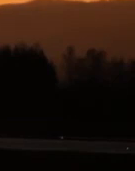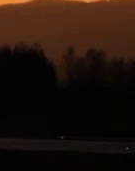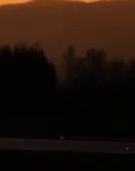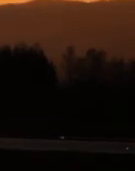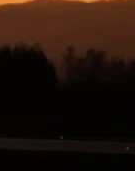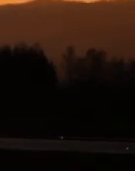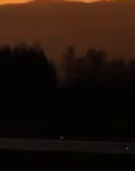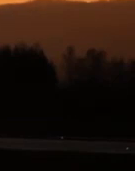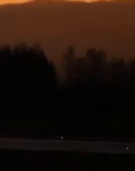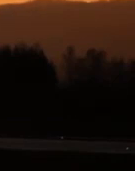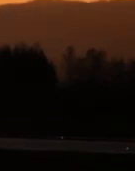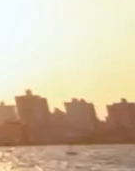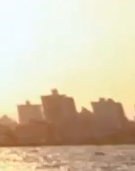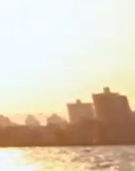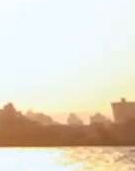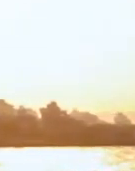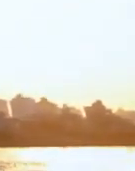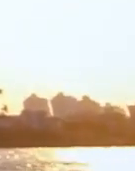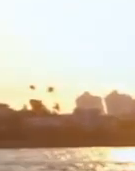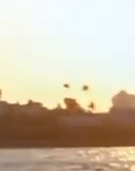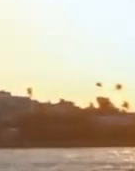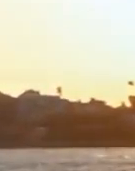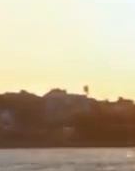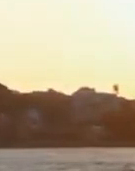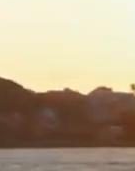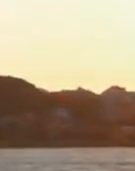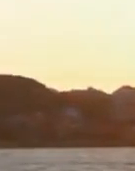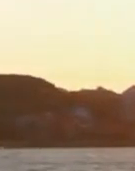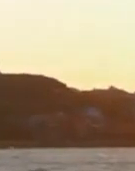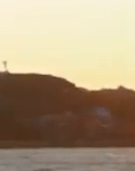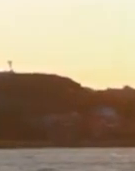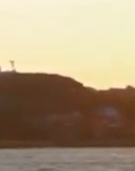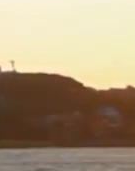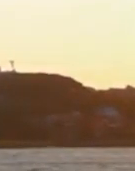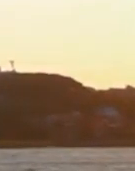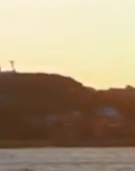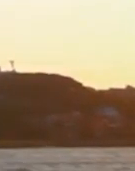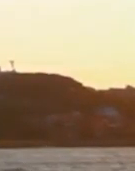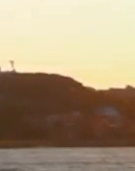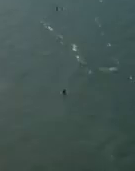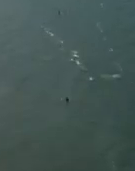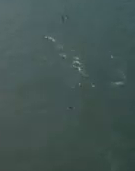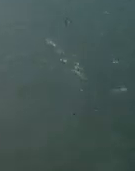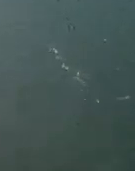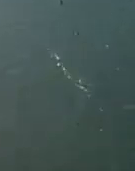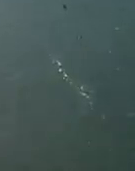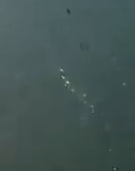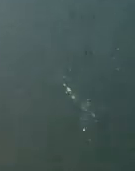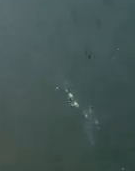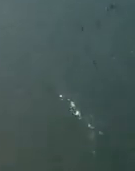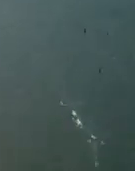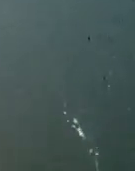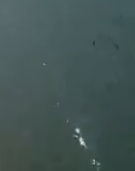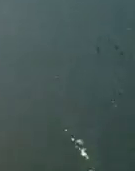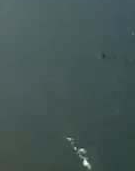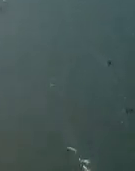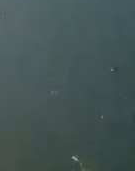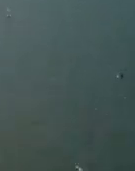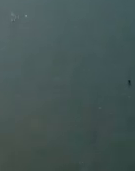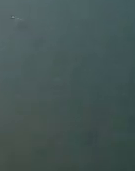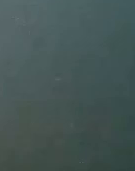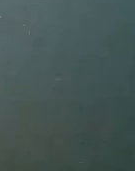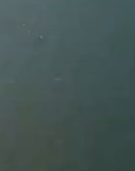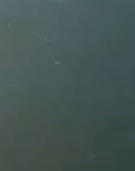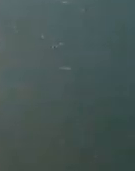pode mudar. Ninguém te adora a própria morte, terra morada.